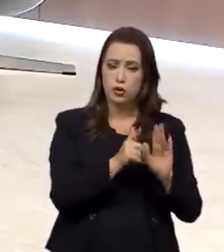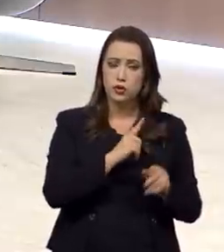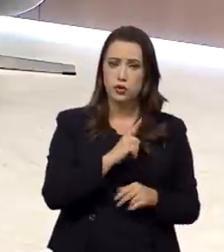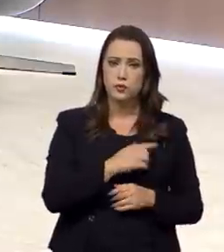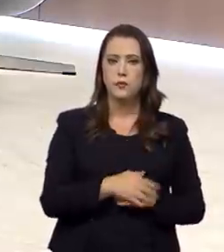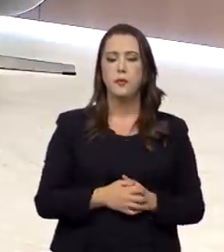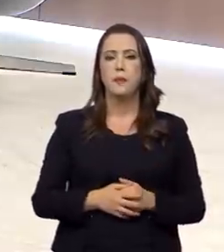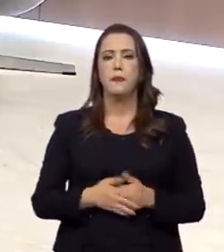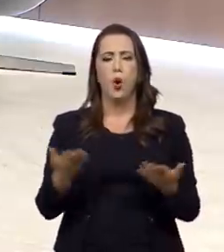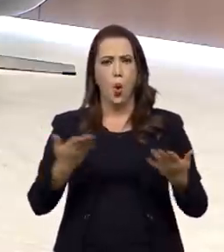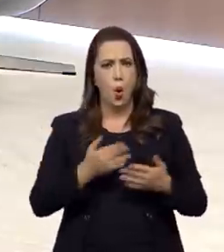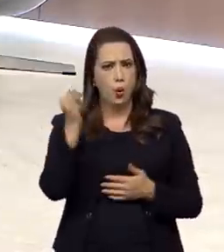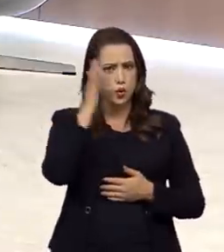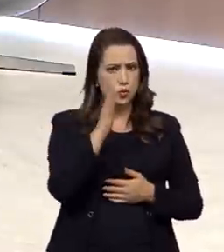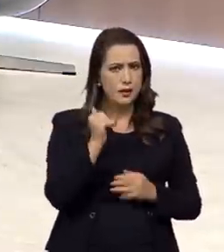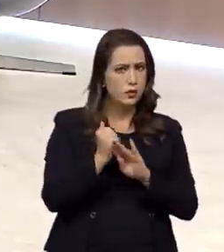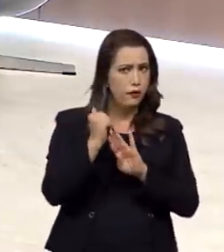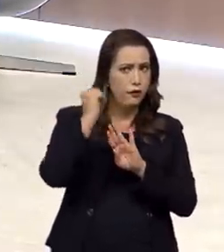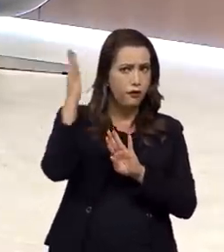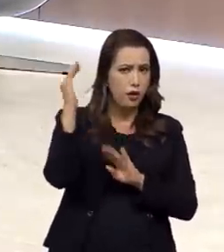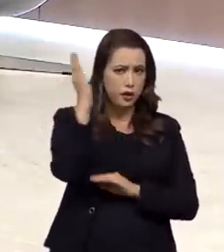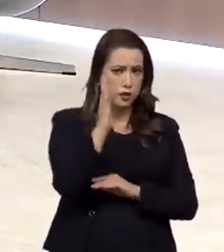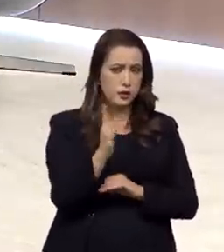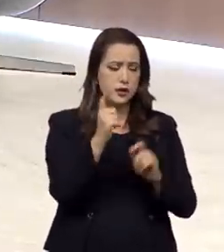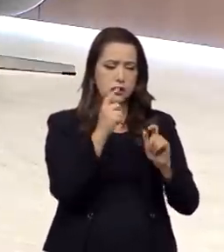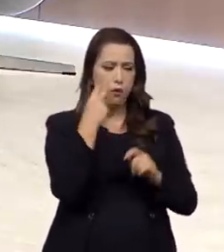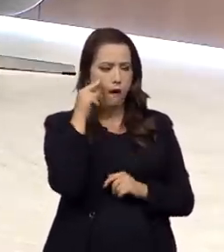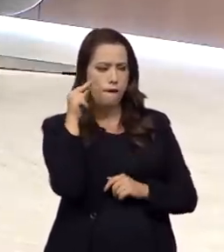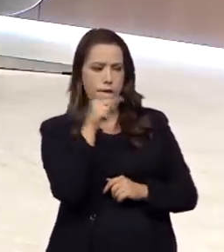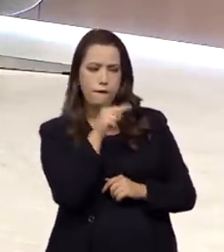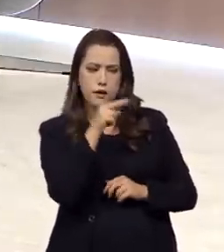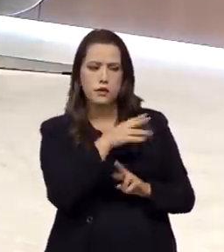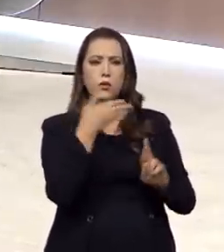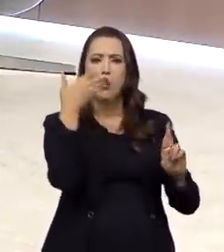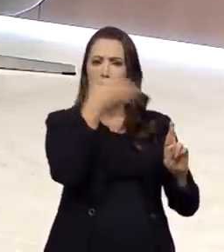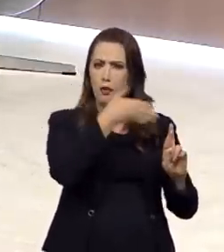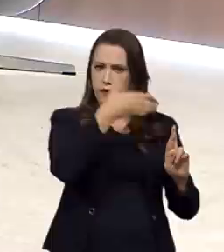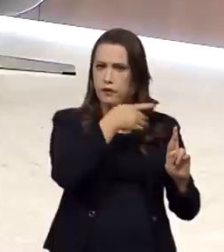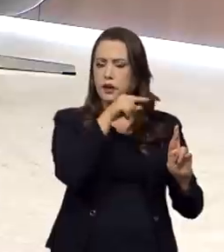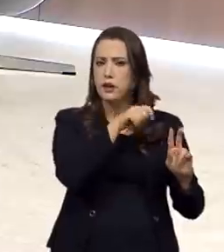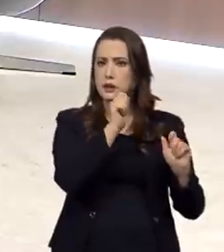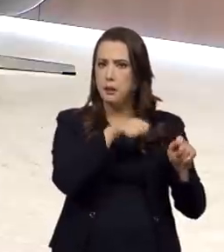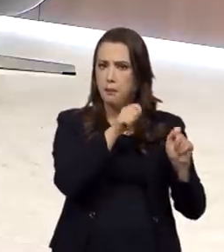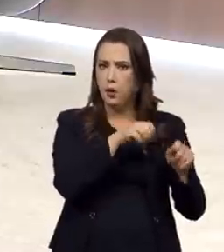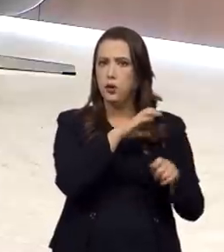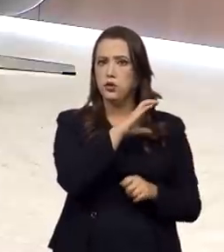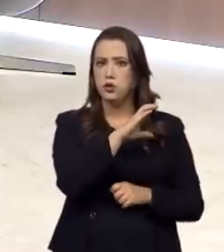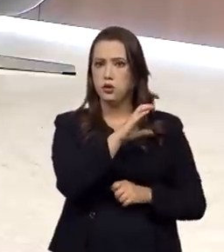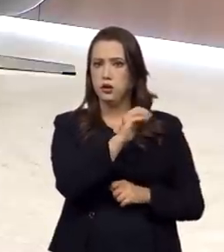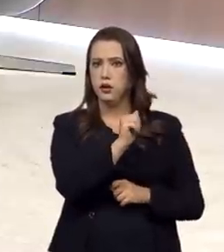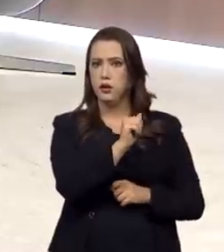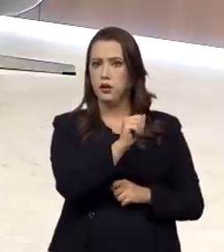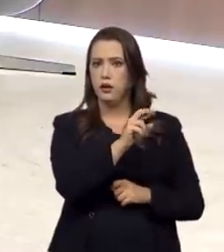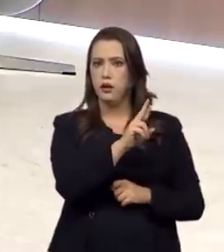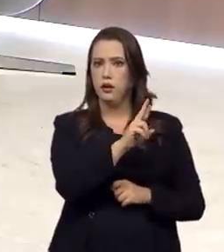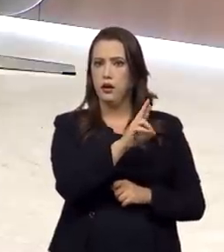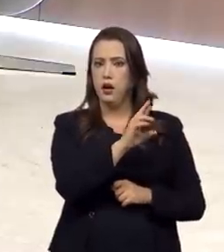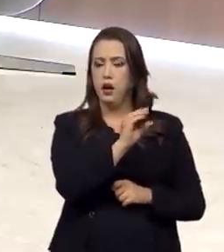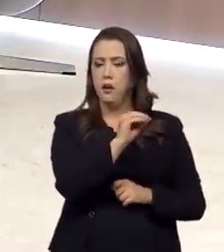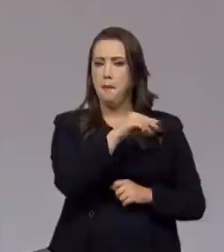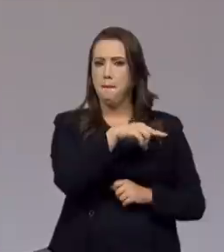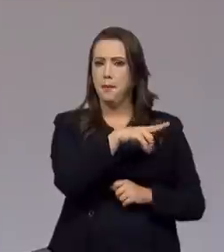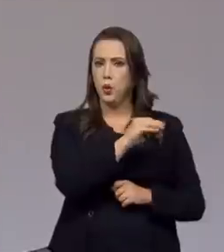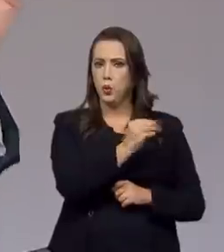hoje é visto como um espaço um local onde esse mercado de carbono ele pode ser potencializado ele pode